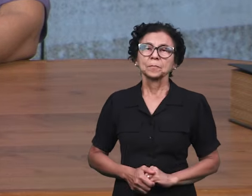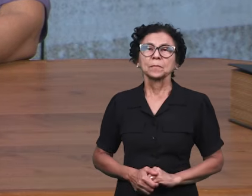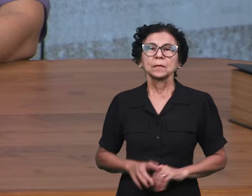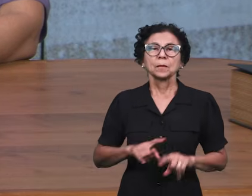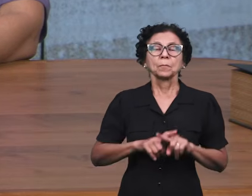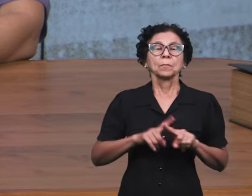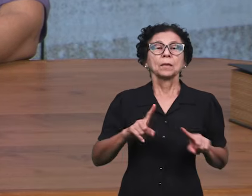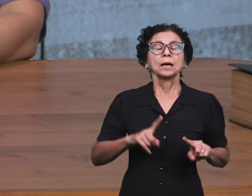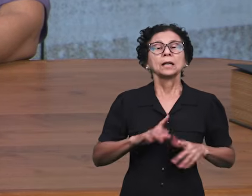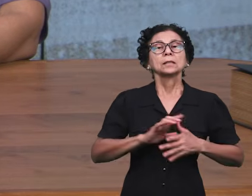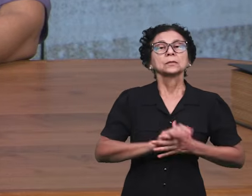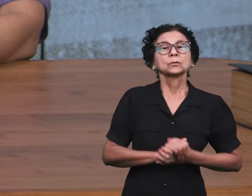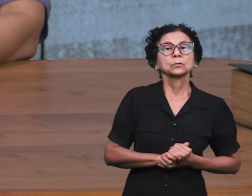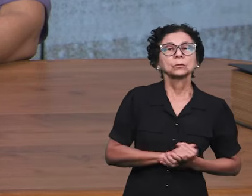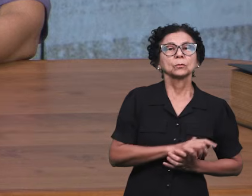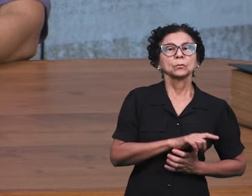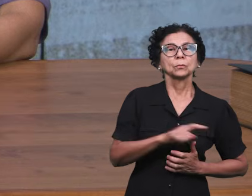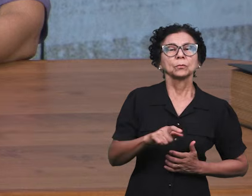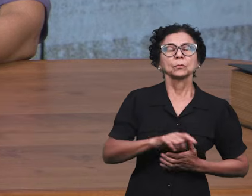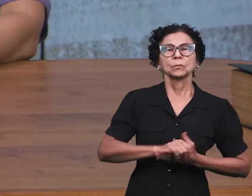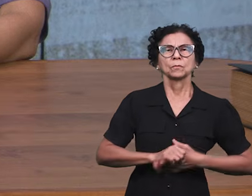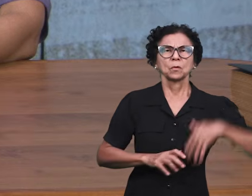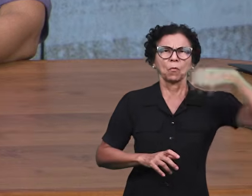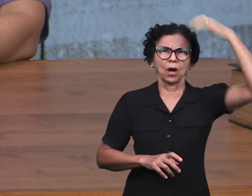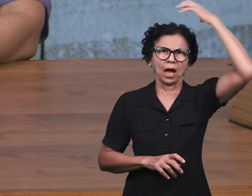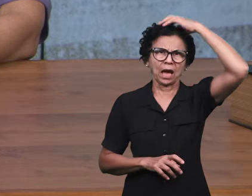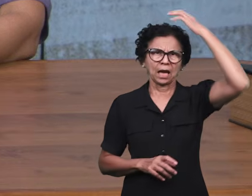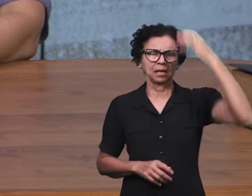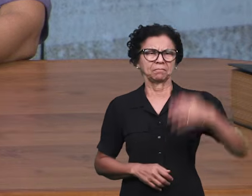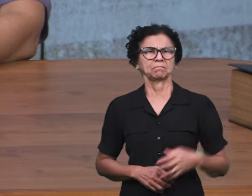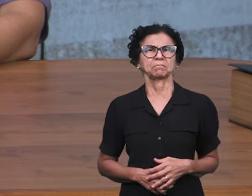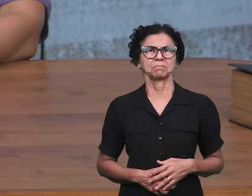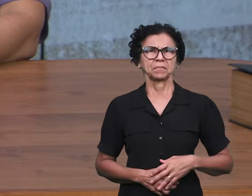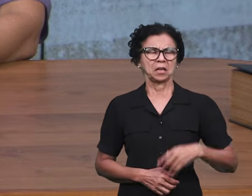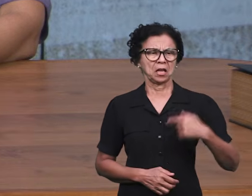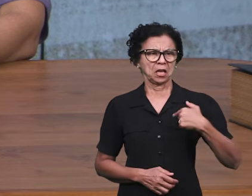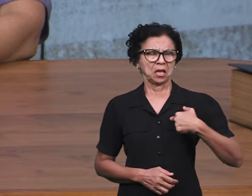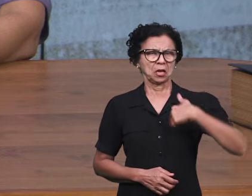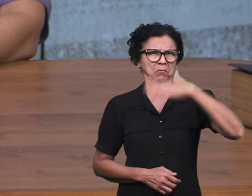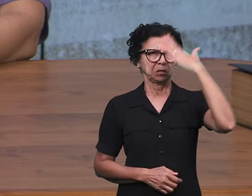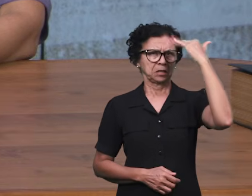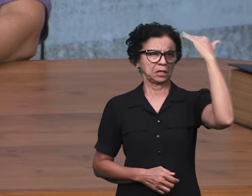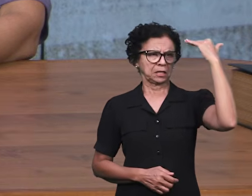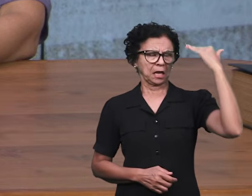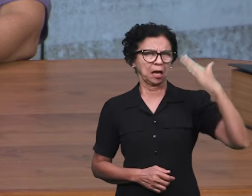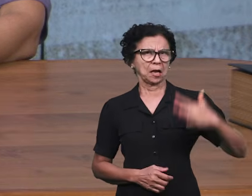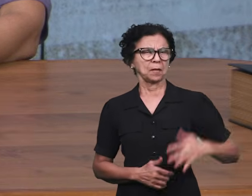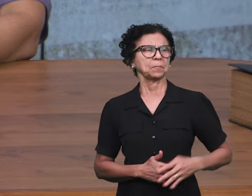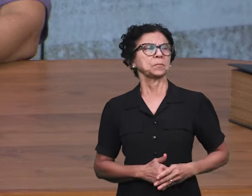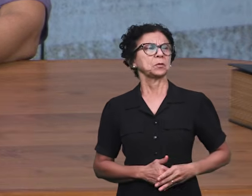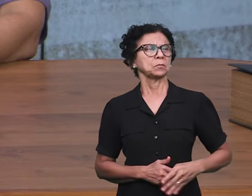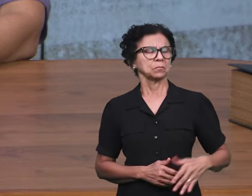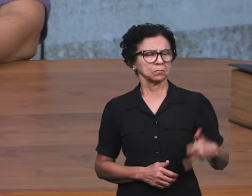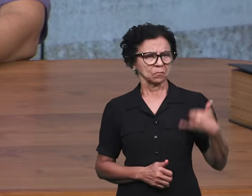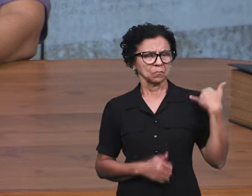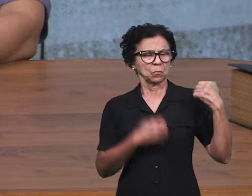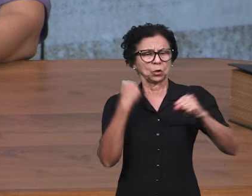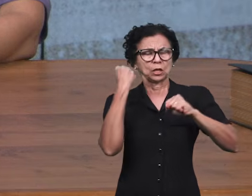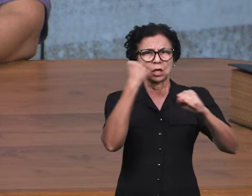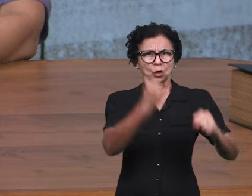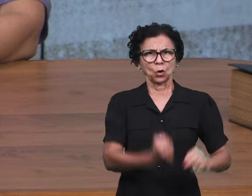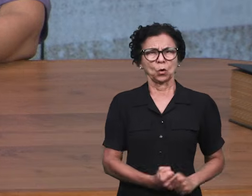minha sabedoria, porque sou entendido. Eu removi os limites dos povos e roubei os